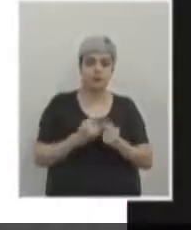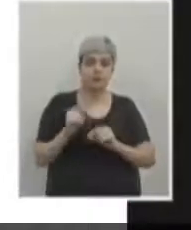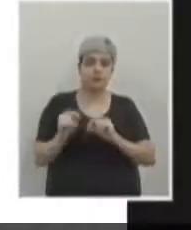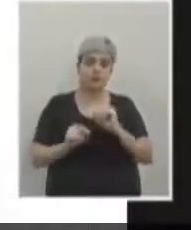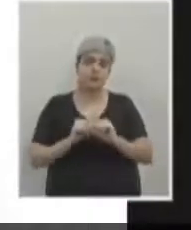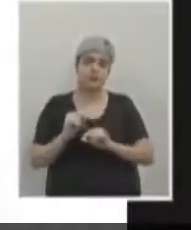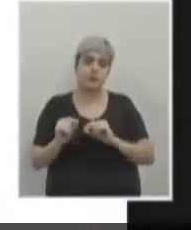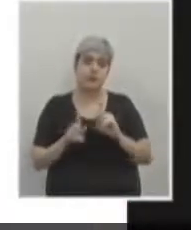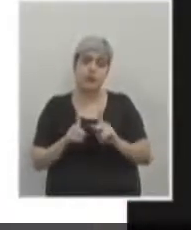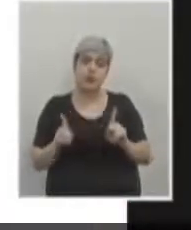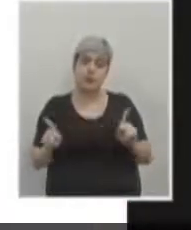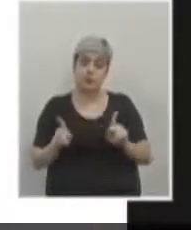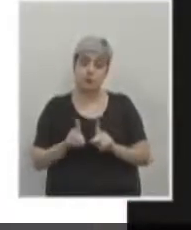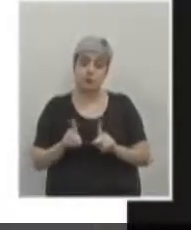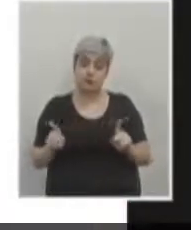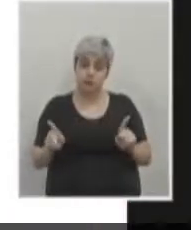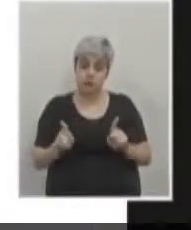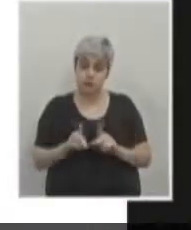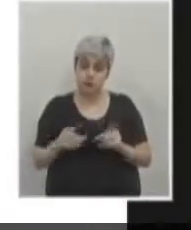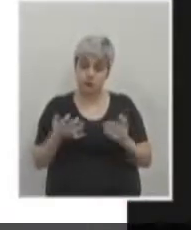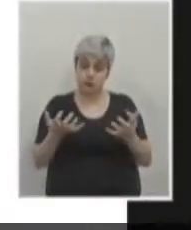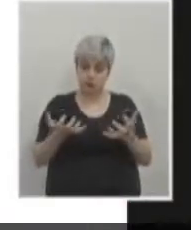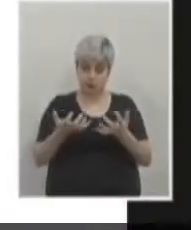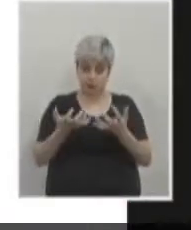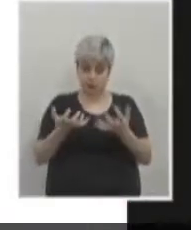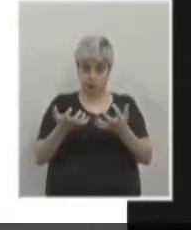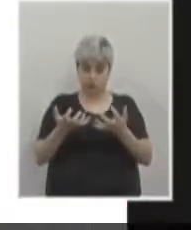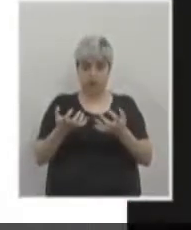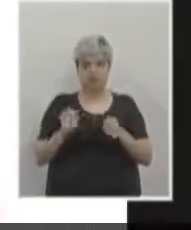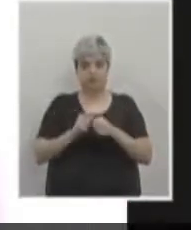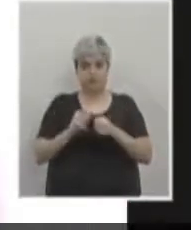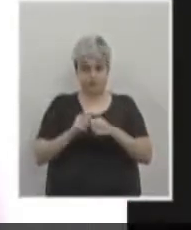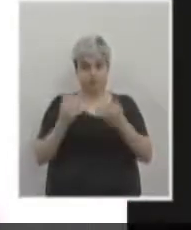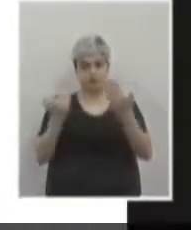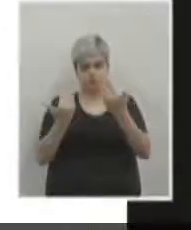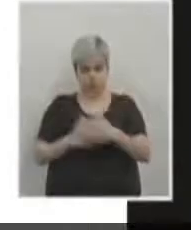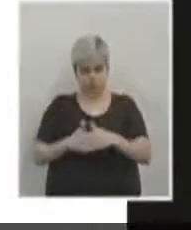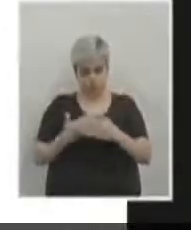os professores que fizeram o concurso do edital